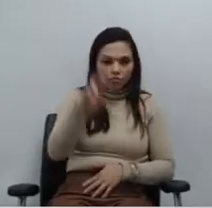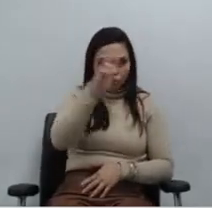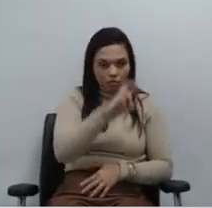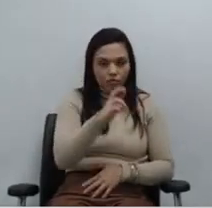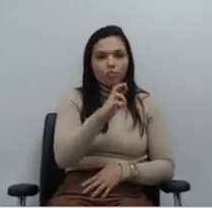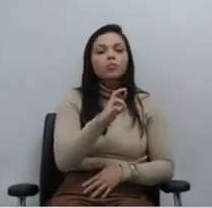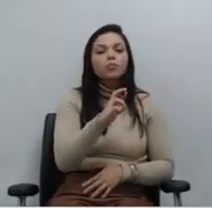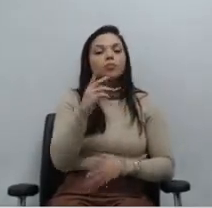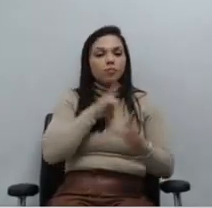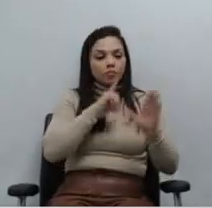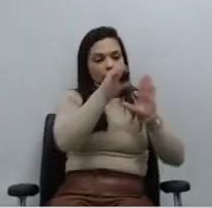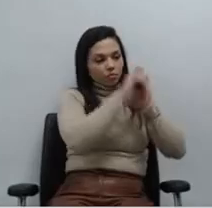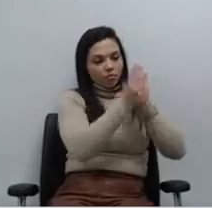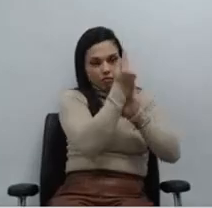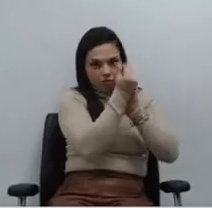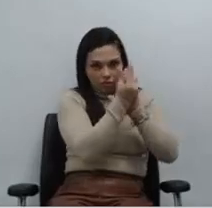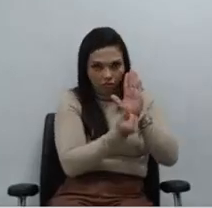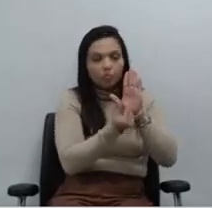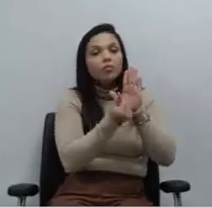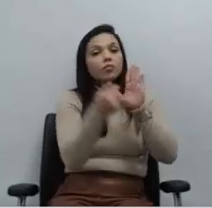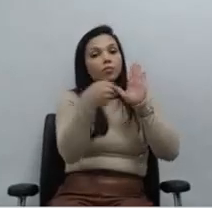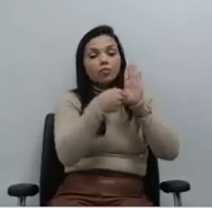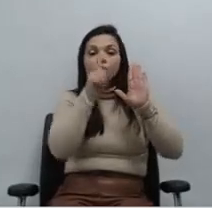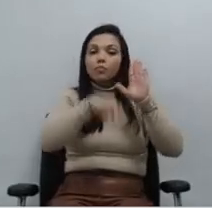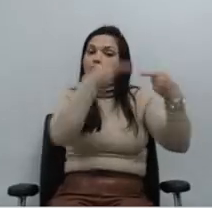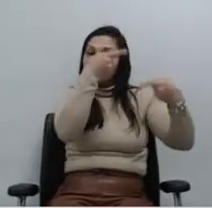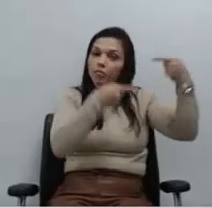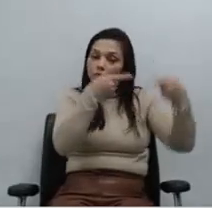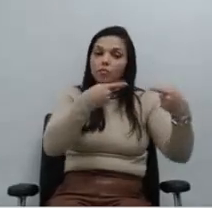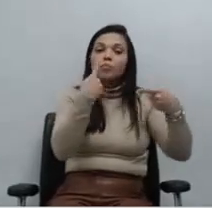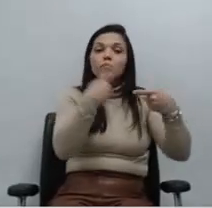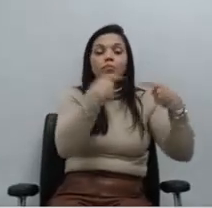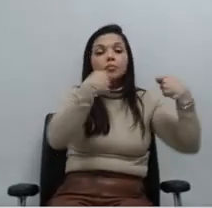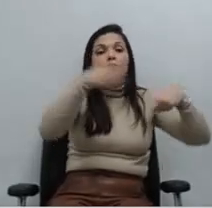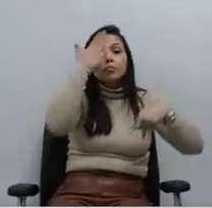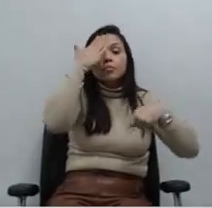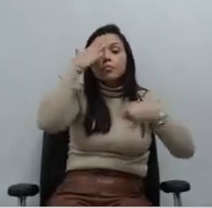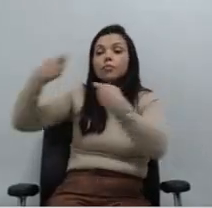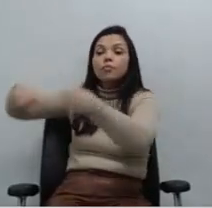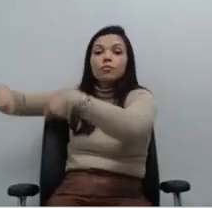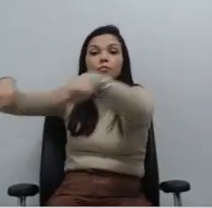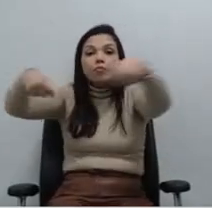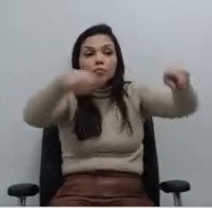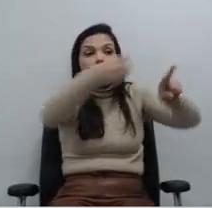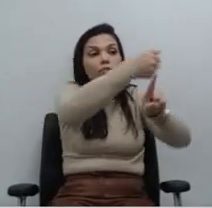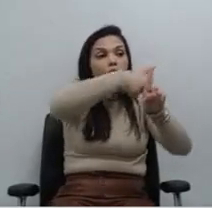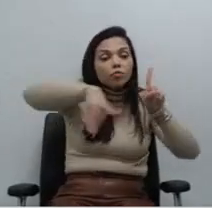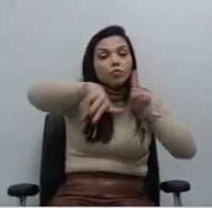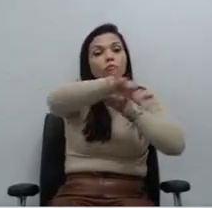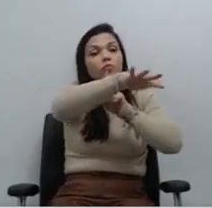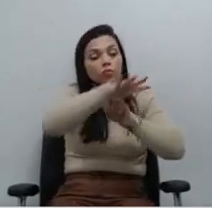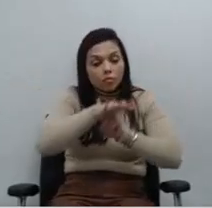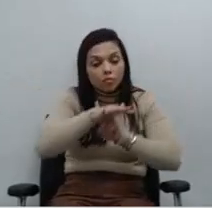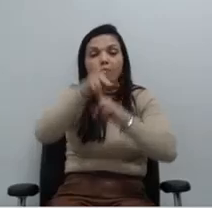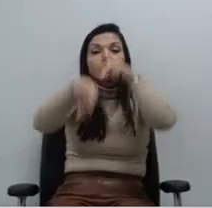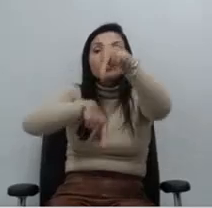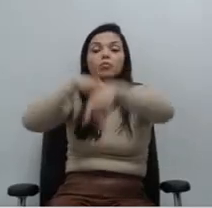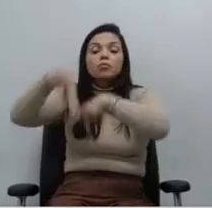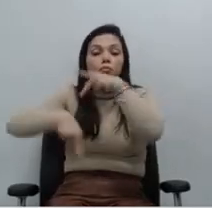que o orçamento tem um aspecto político, pois deve revelar os anseios sociais e institucionais relacionados à destinação de receitas, e ele concluiu